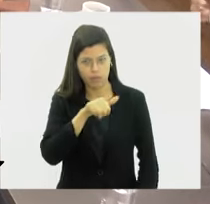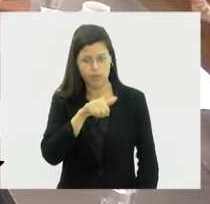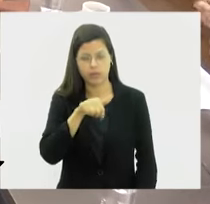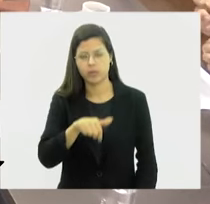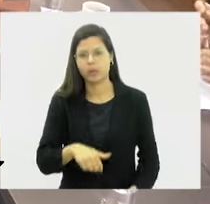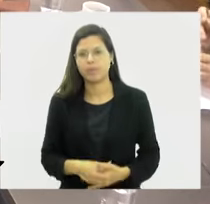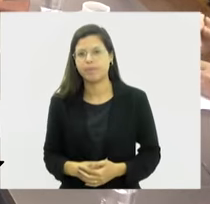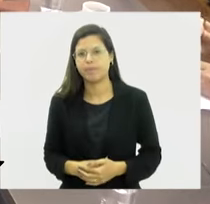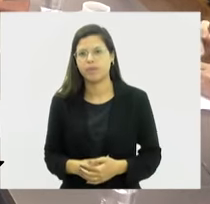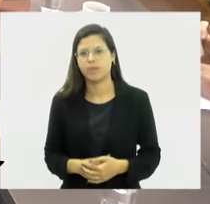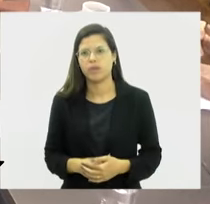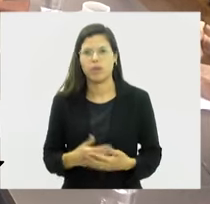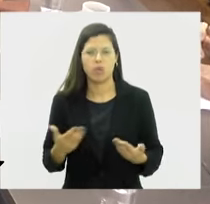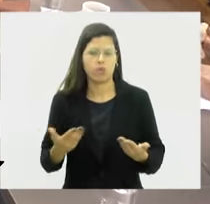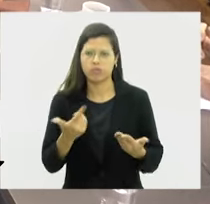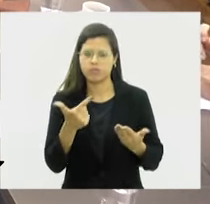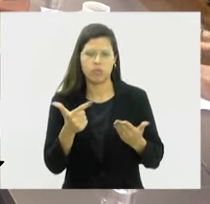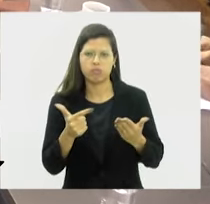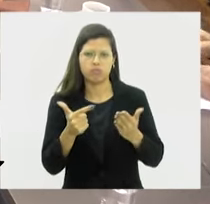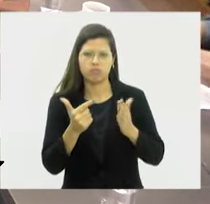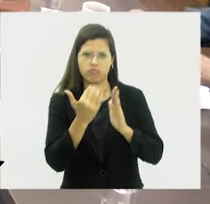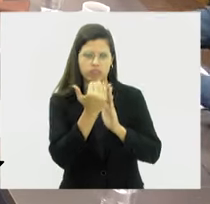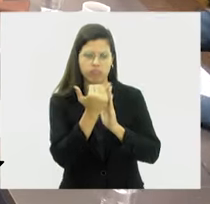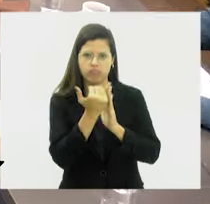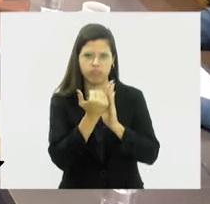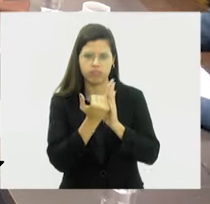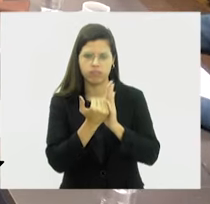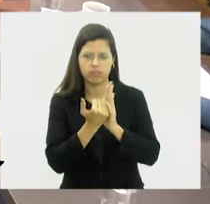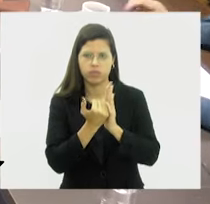hoje não há questões de ordem. Eu passo